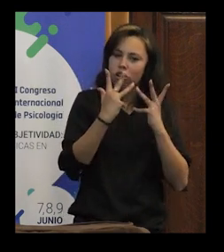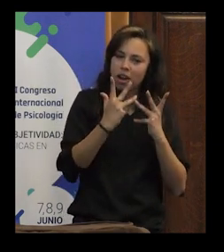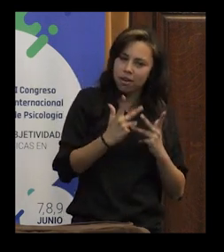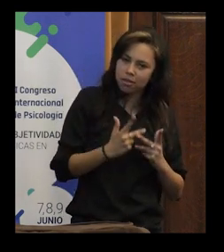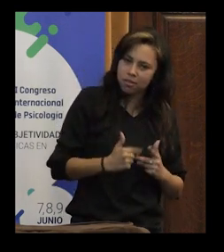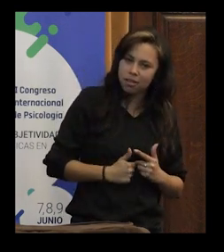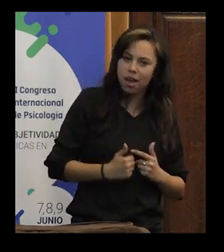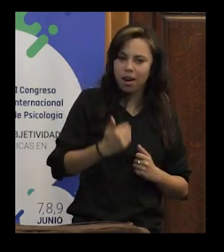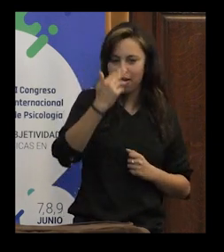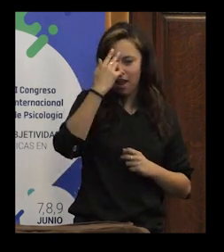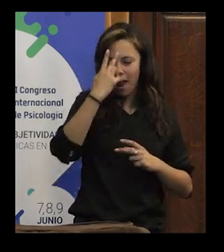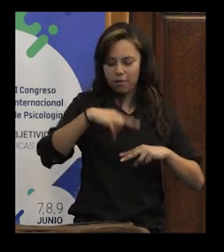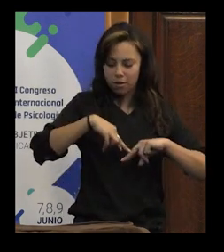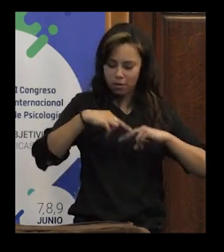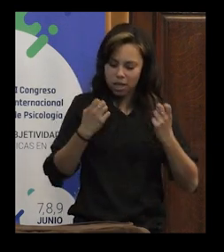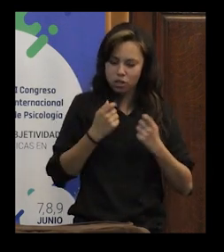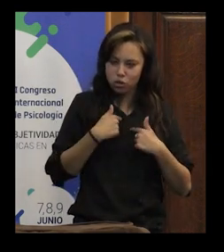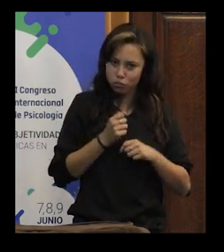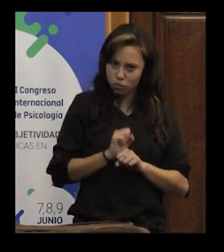Concluindo, tá?